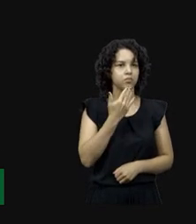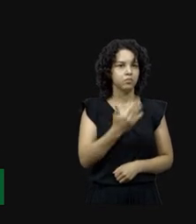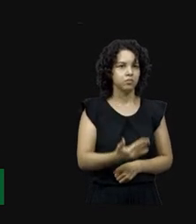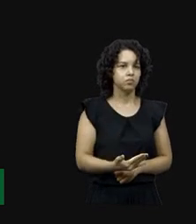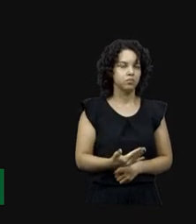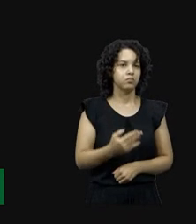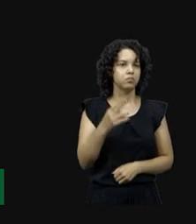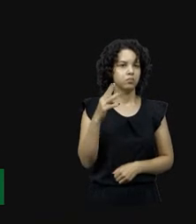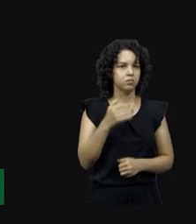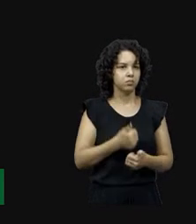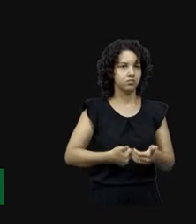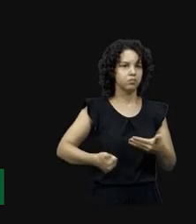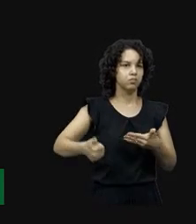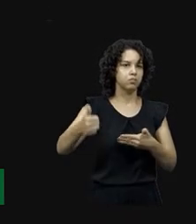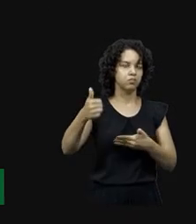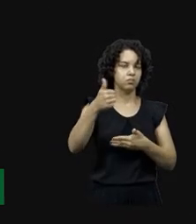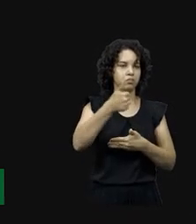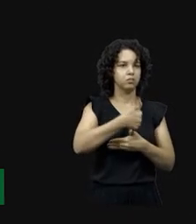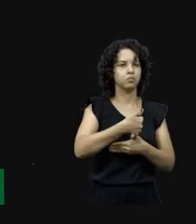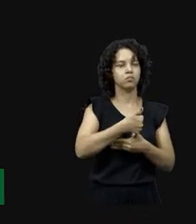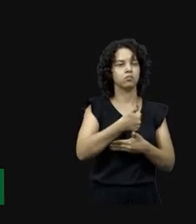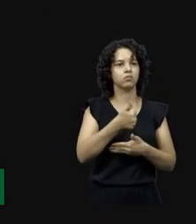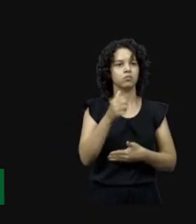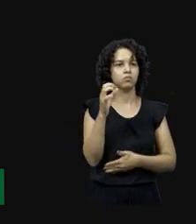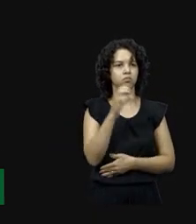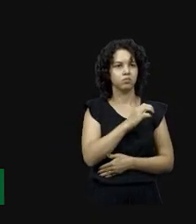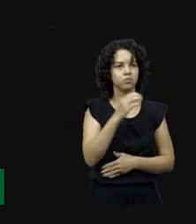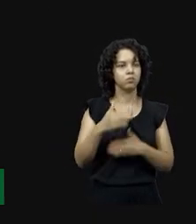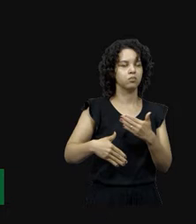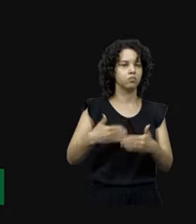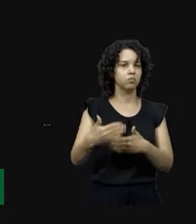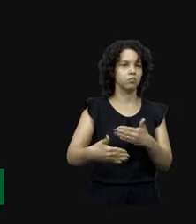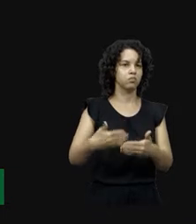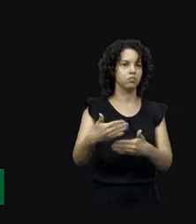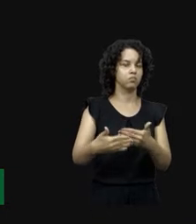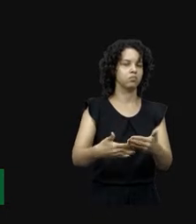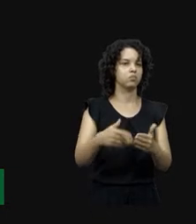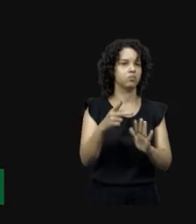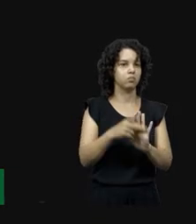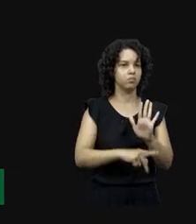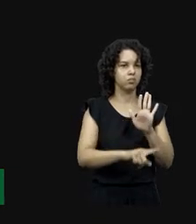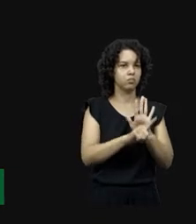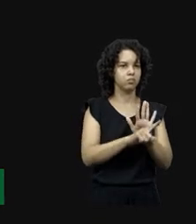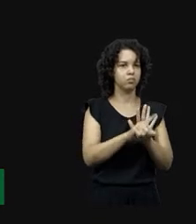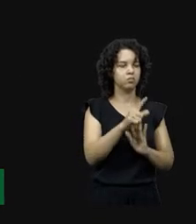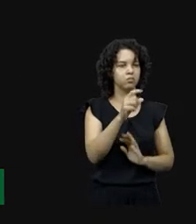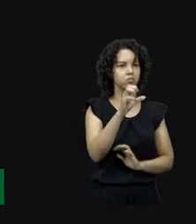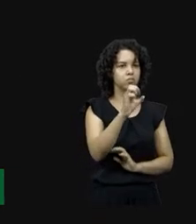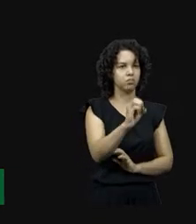de prioridade quanto à tramitação do projeto de lei número